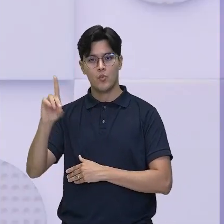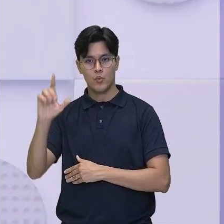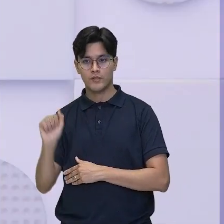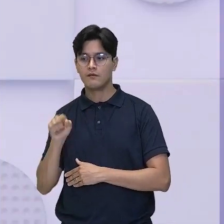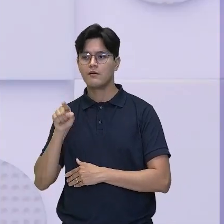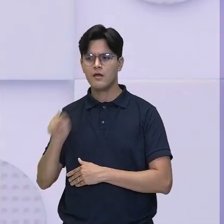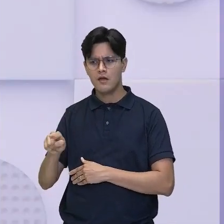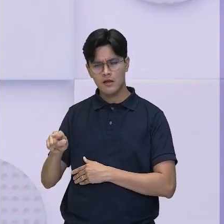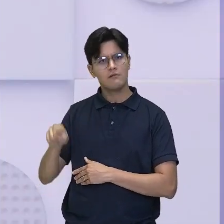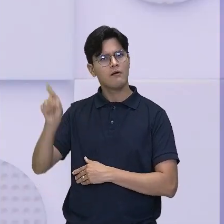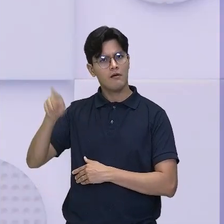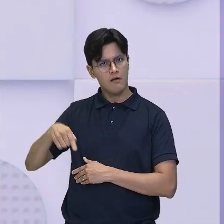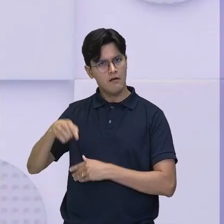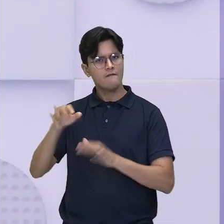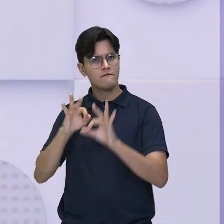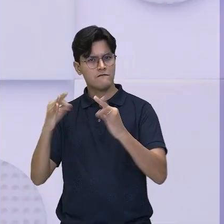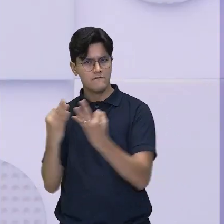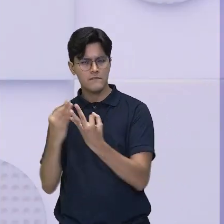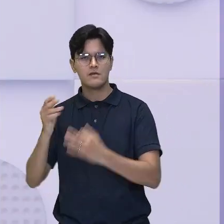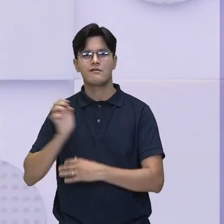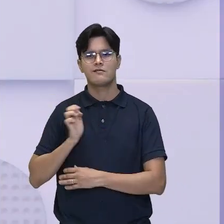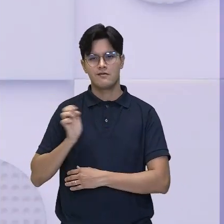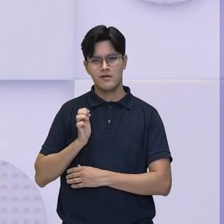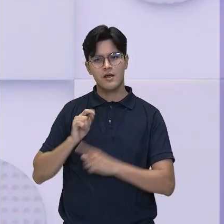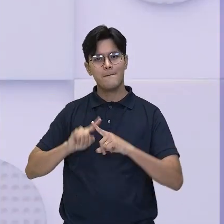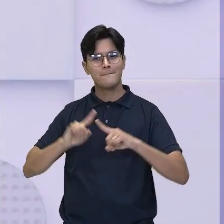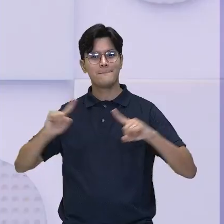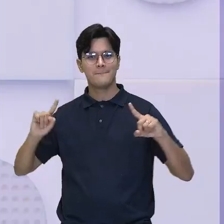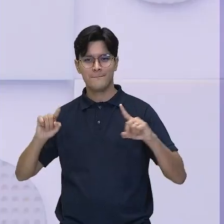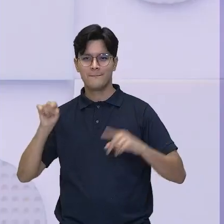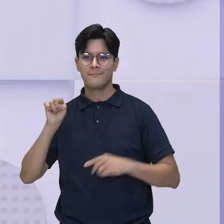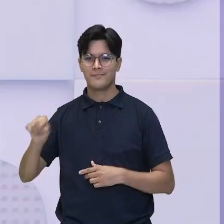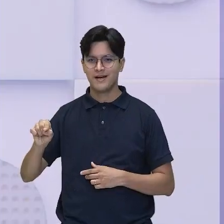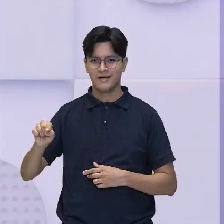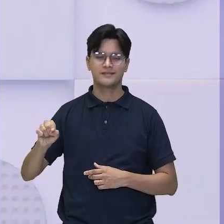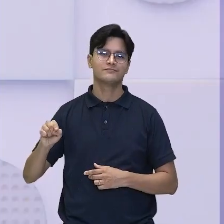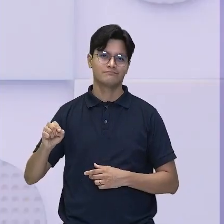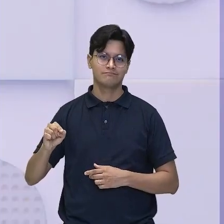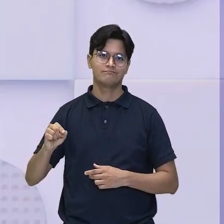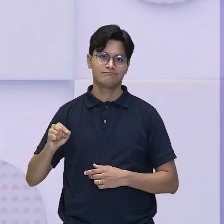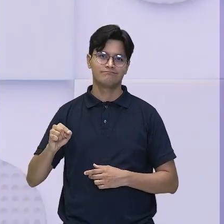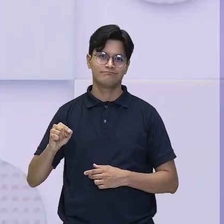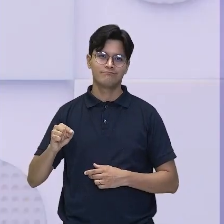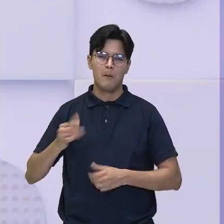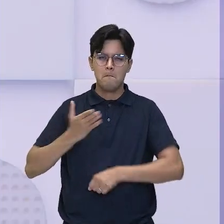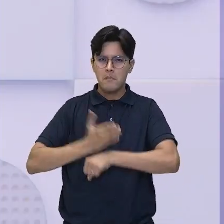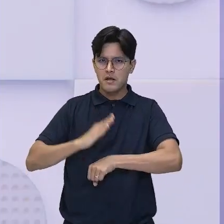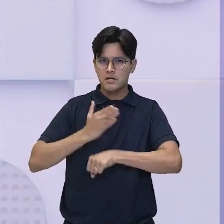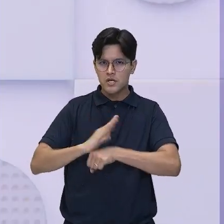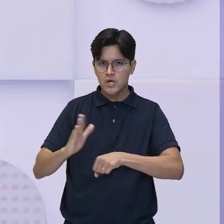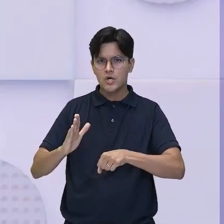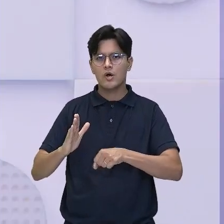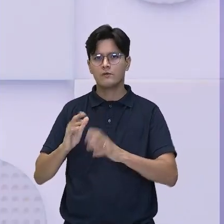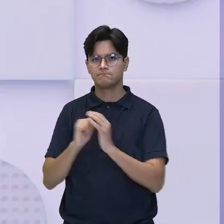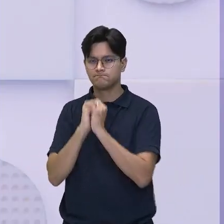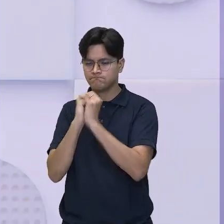rica, mas que a partir do exercício da oração, ele fez um exercício